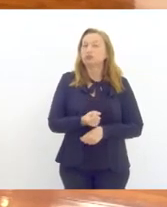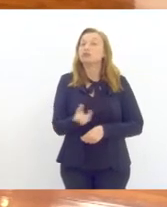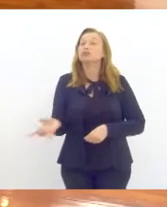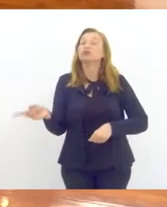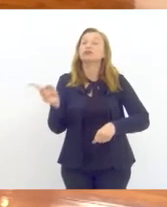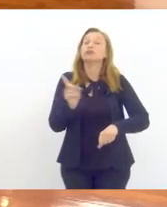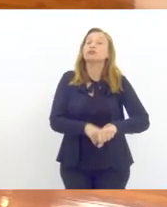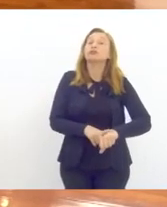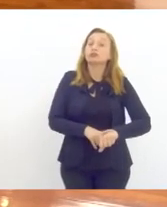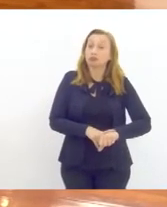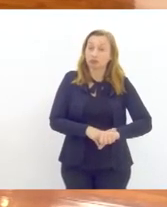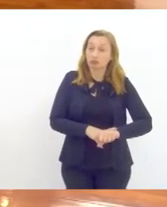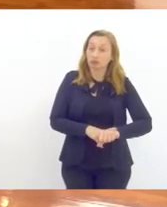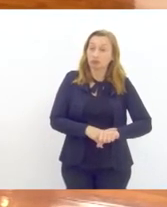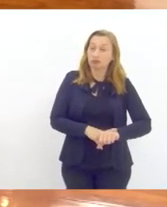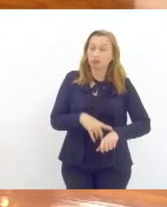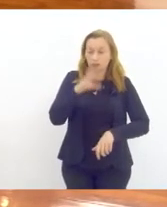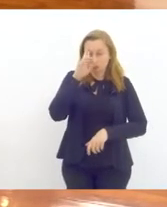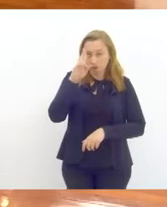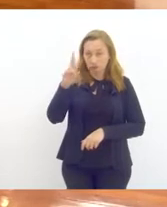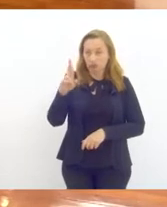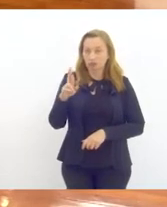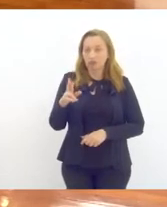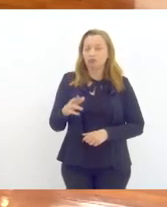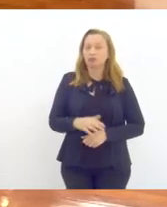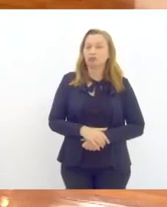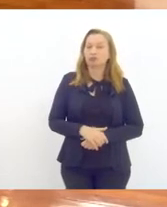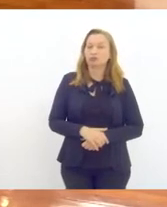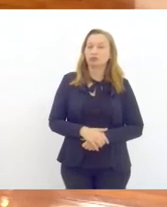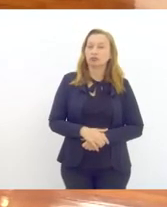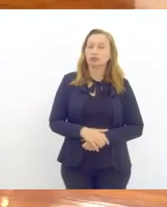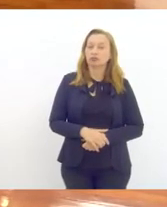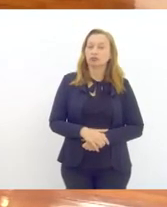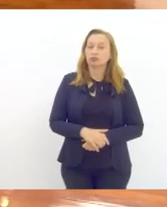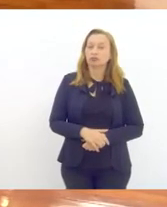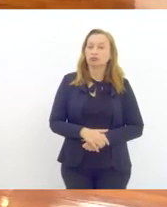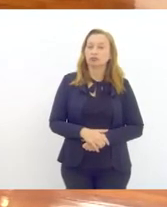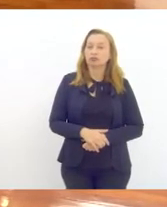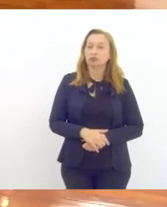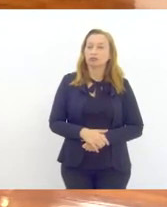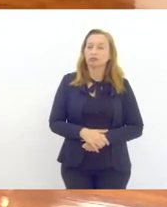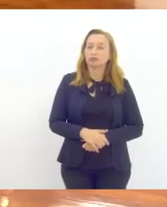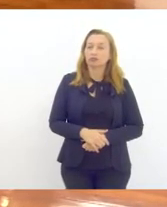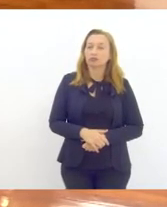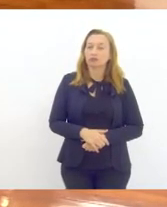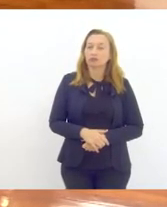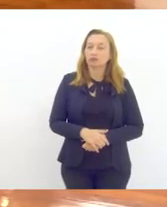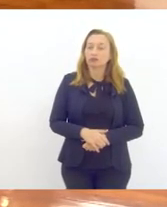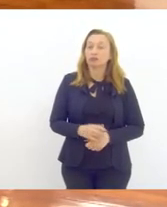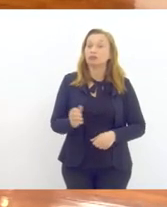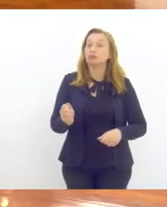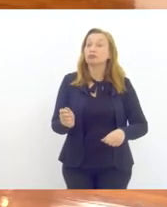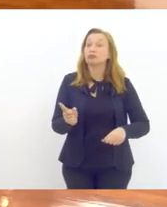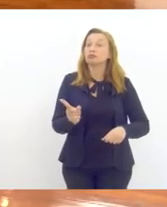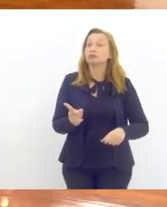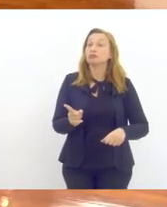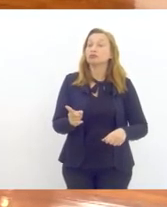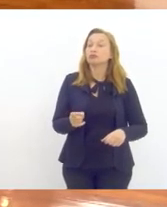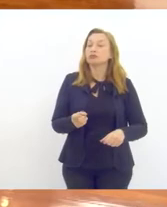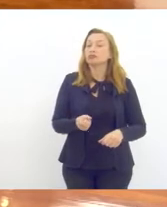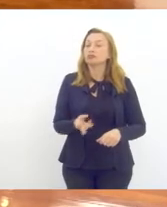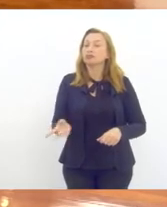tempo o senhor teria condições de nos entregar as simulações